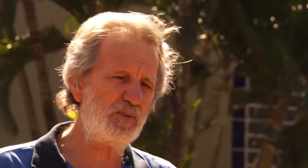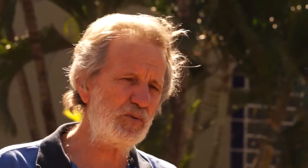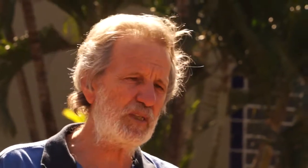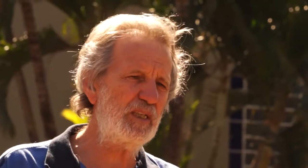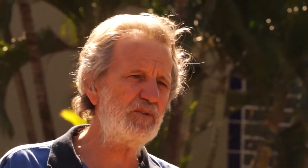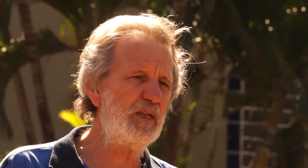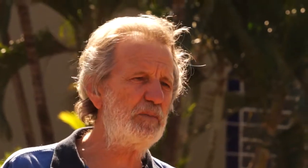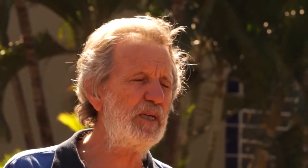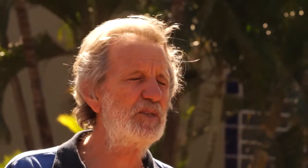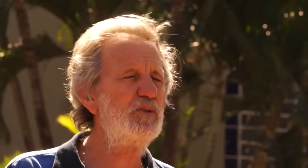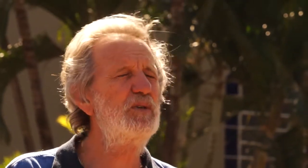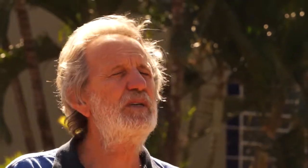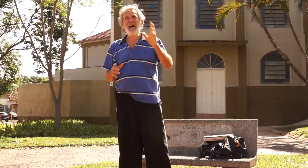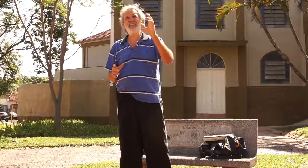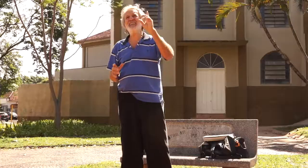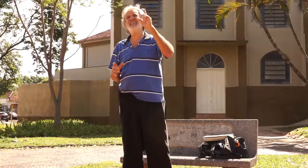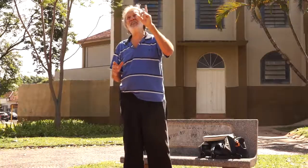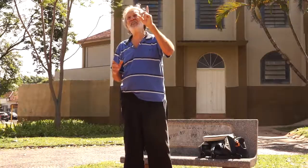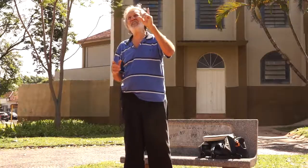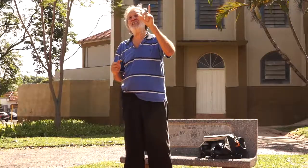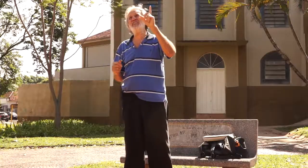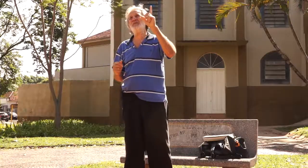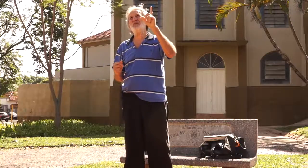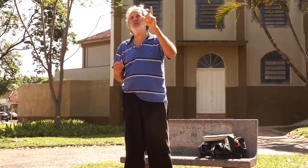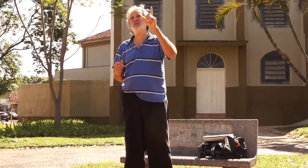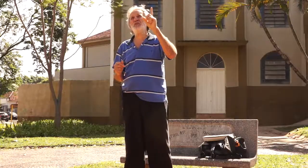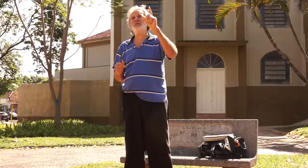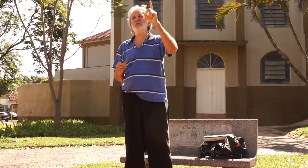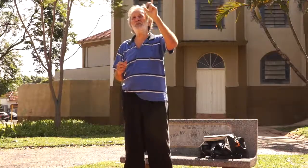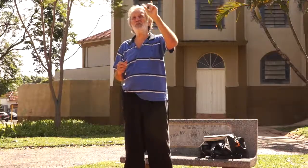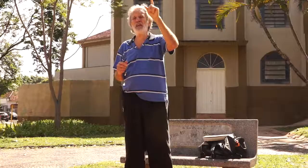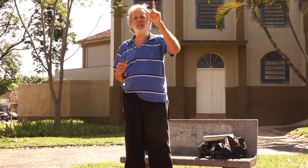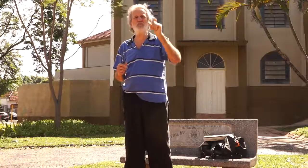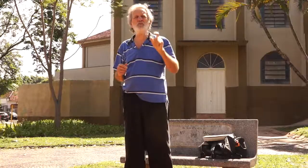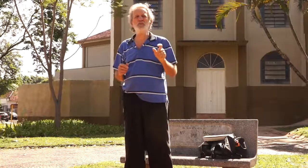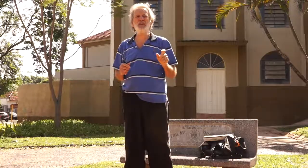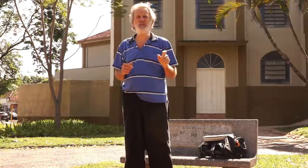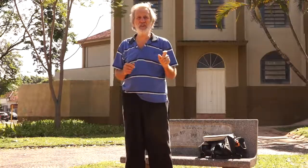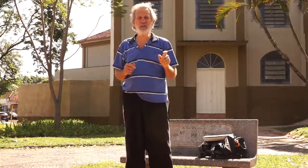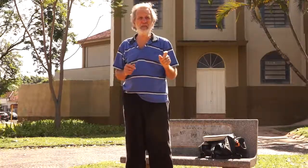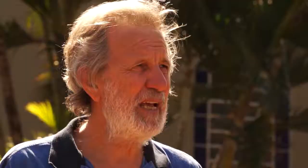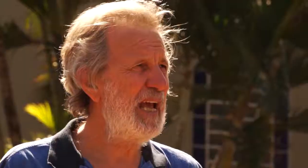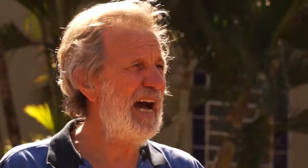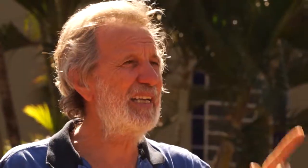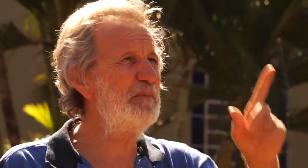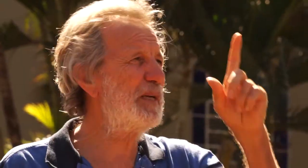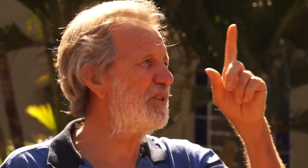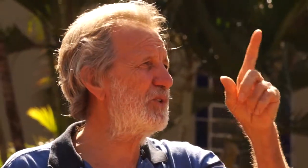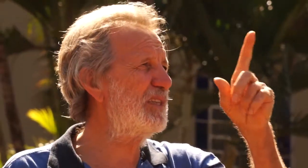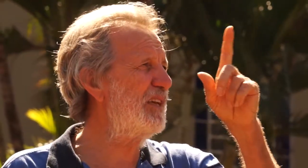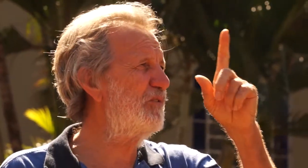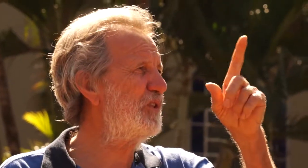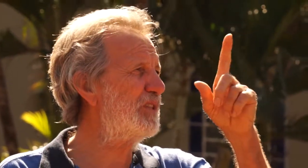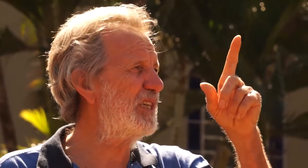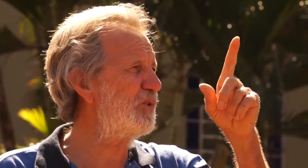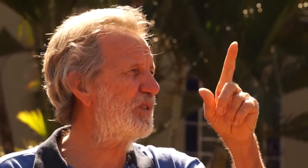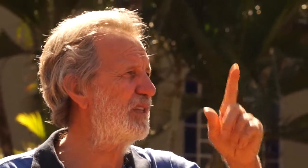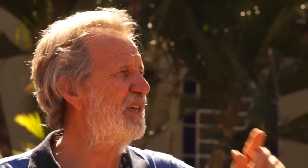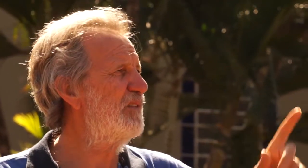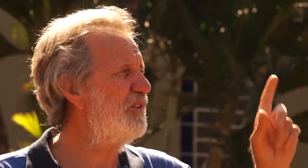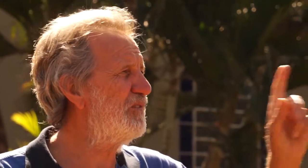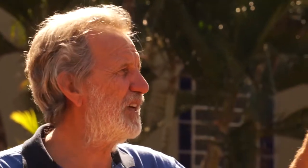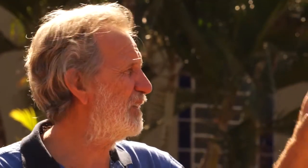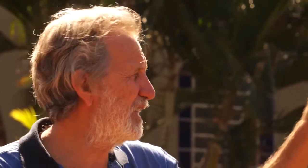desse matuto que não tem berço. Acredito que existe, meu Deus, por isso rezo com muita fé, lembrando que tem filhos